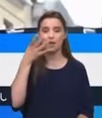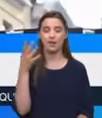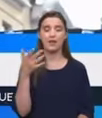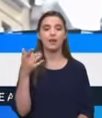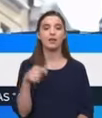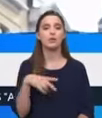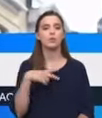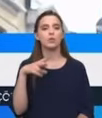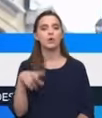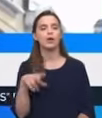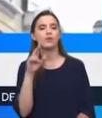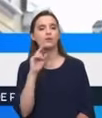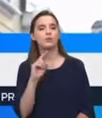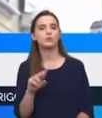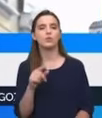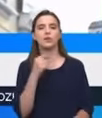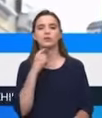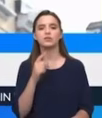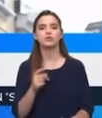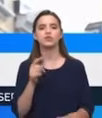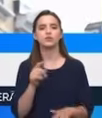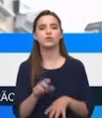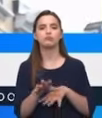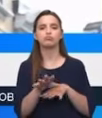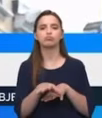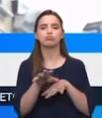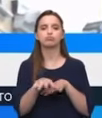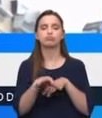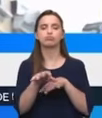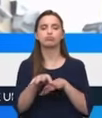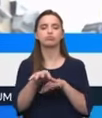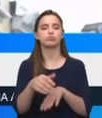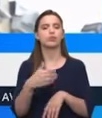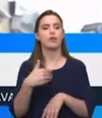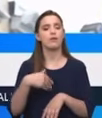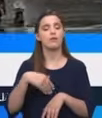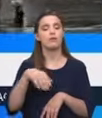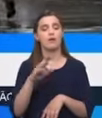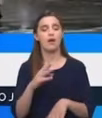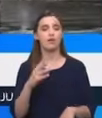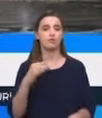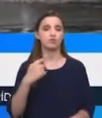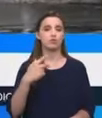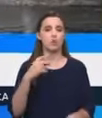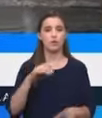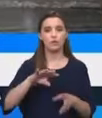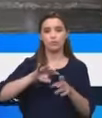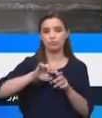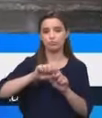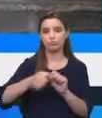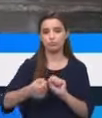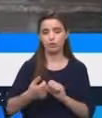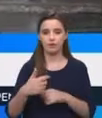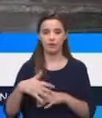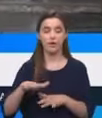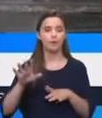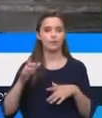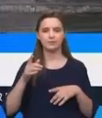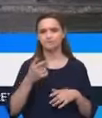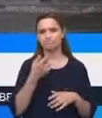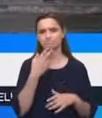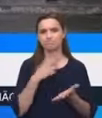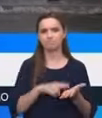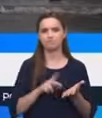alegava-se que havia uma coluna a caminho de Moscovo e que ia destruir tudo pela frente, e afinal Prigozhino continua a sul, e nós não estamos aqui